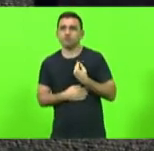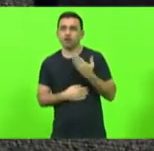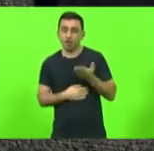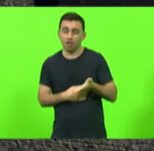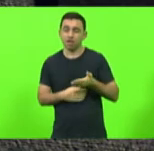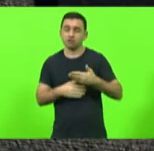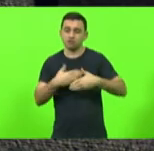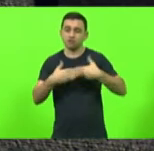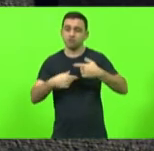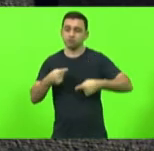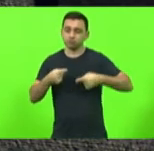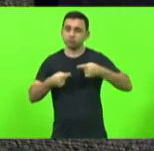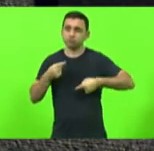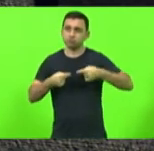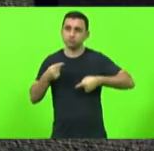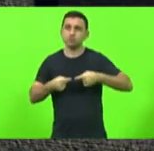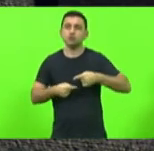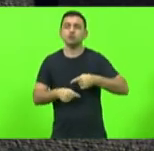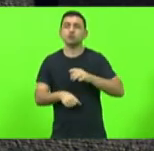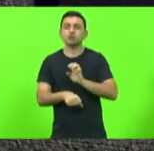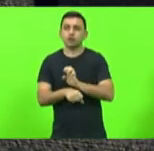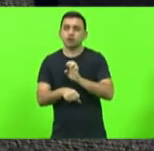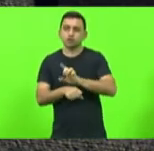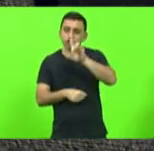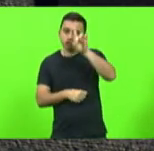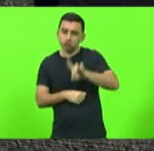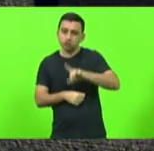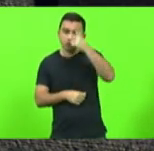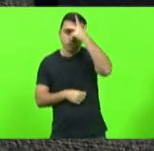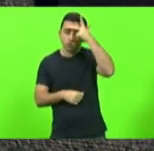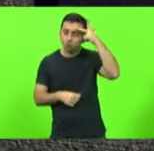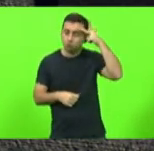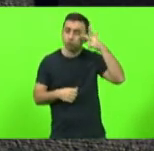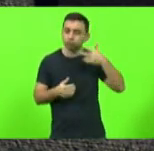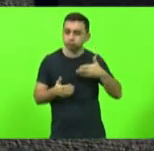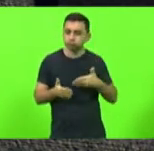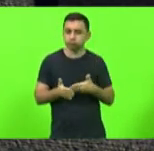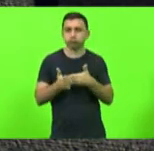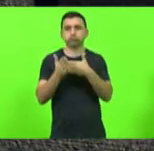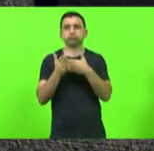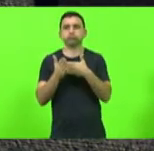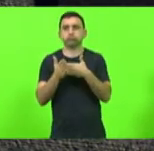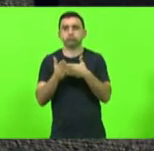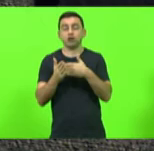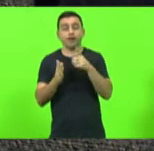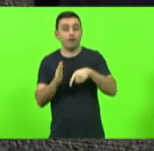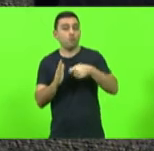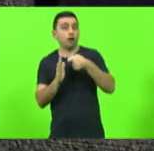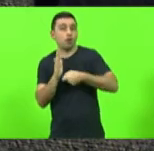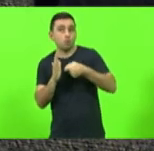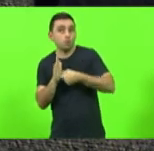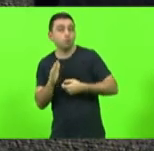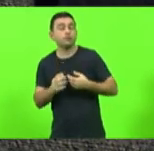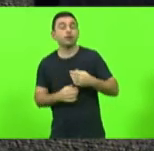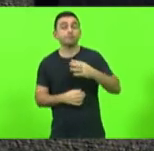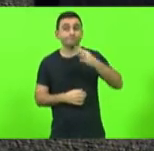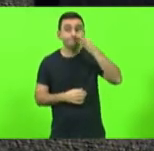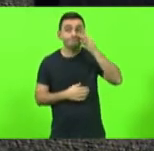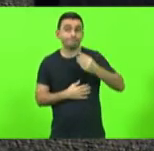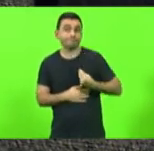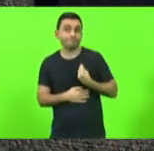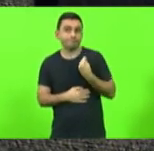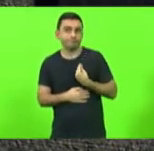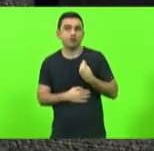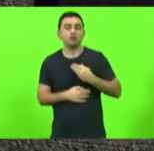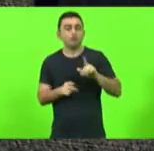política estadual de direito dos atingidos por barragens. Essa luta é uma luta presente e é uma luta futura, e a gente precisa lutar